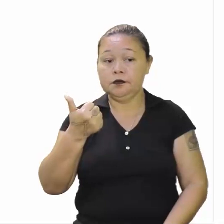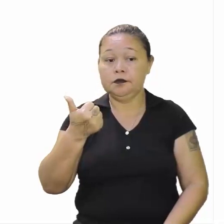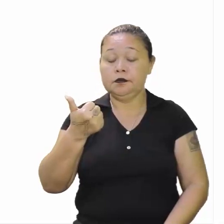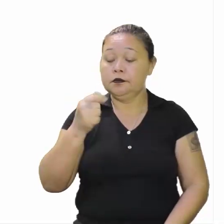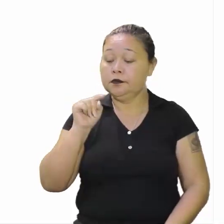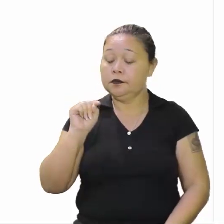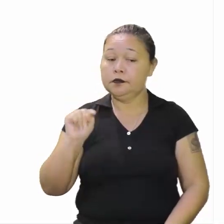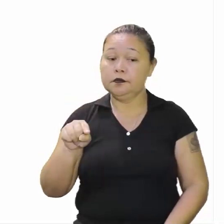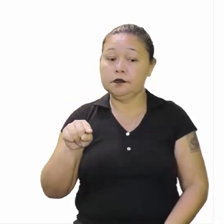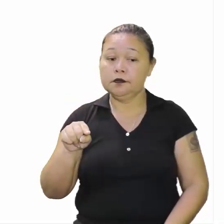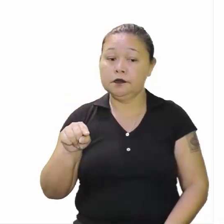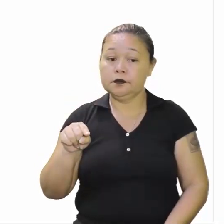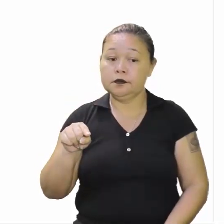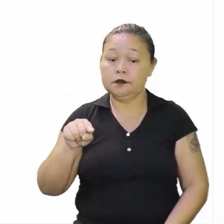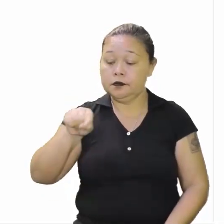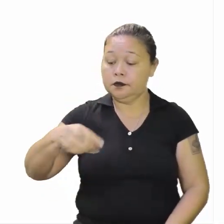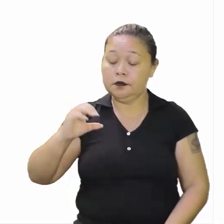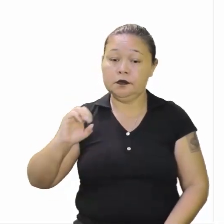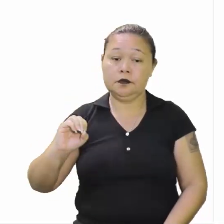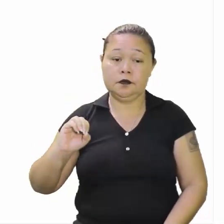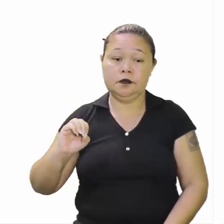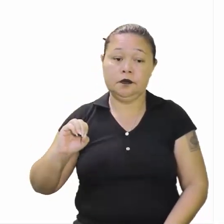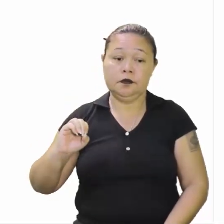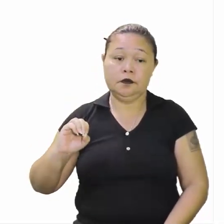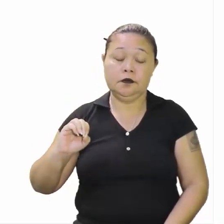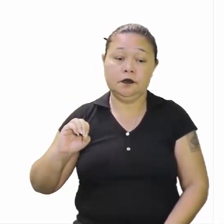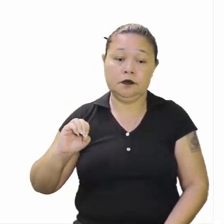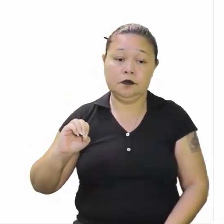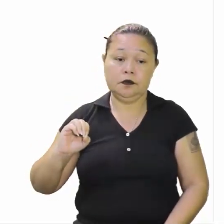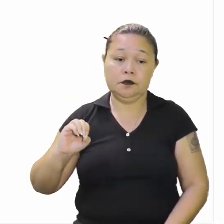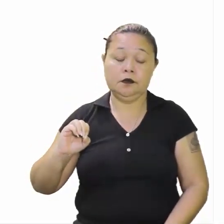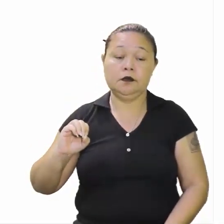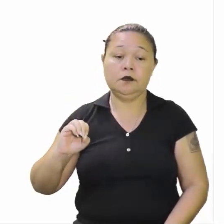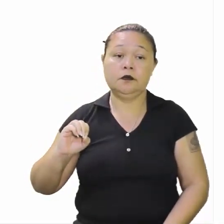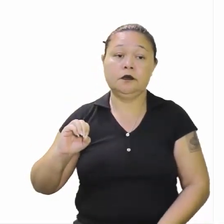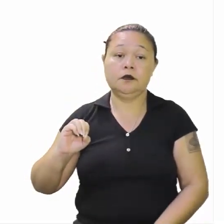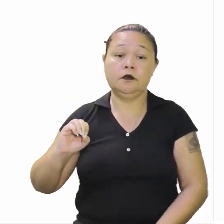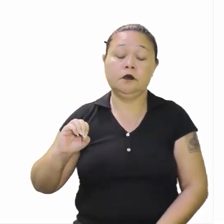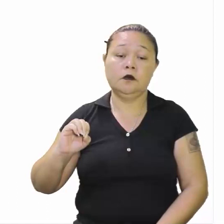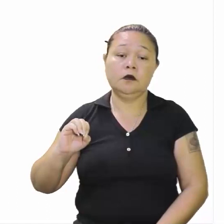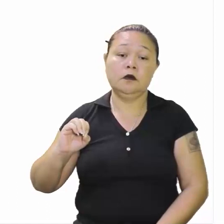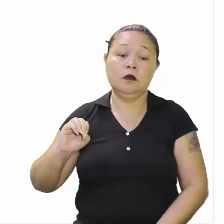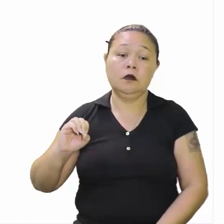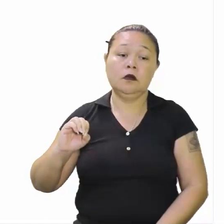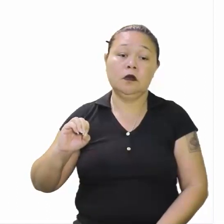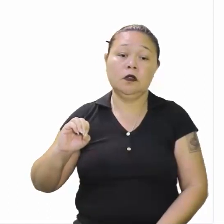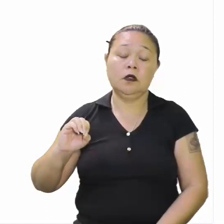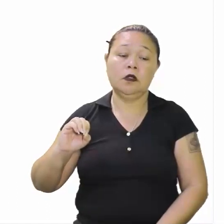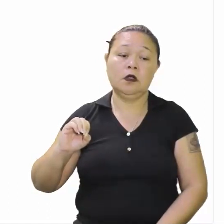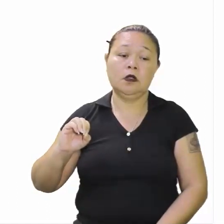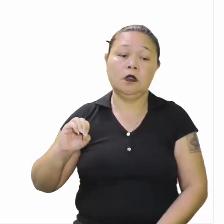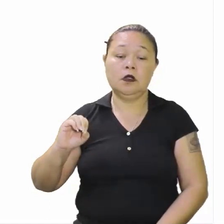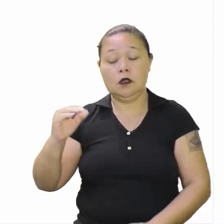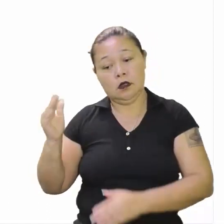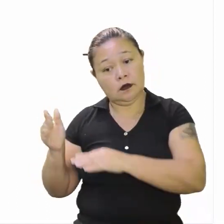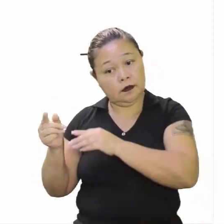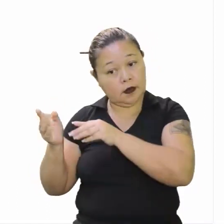mil, quer dizer, 41 mil inteiro. Para mim, para a